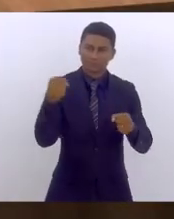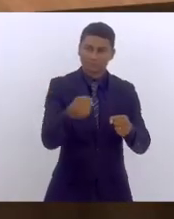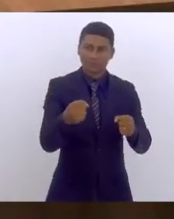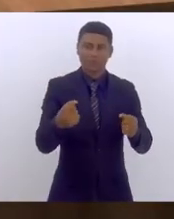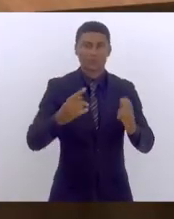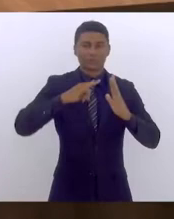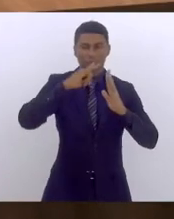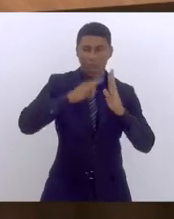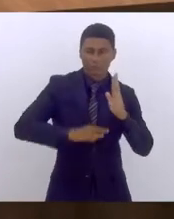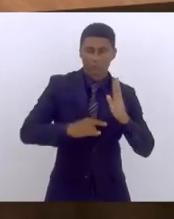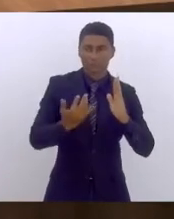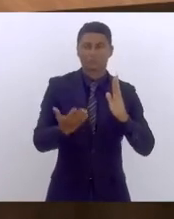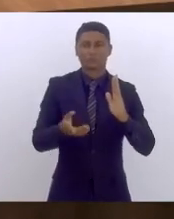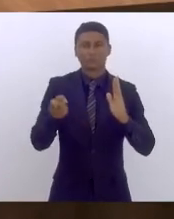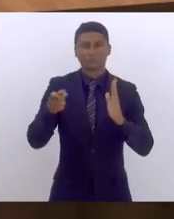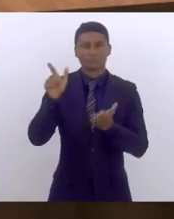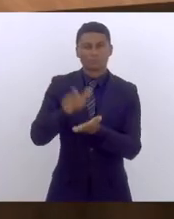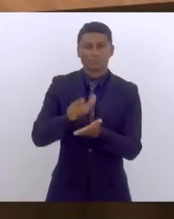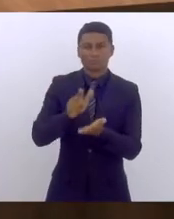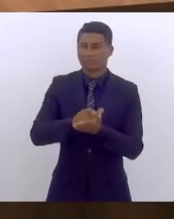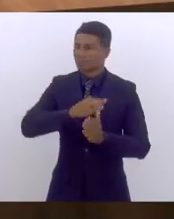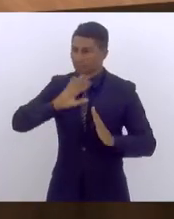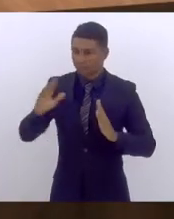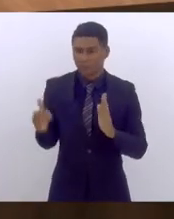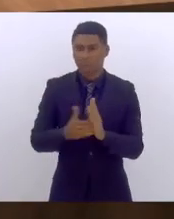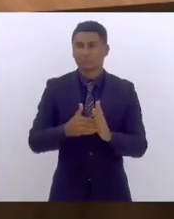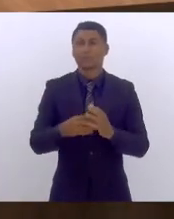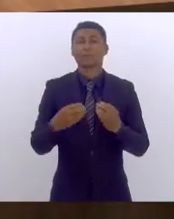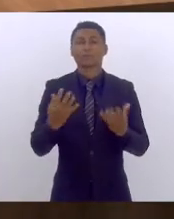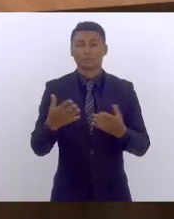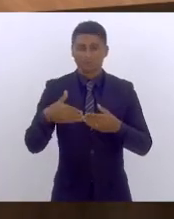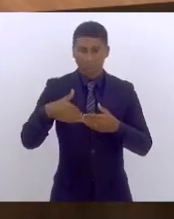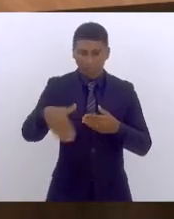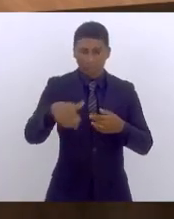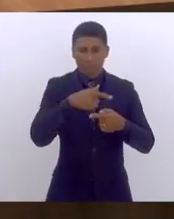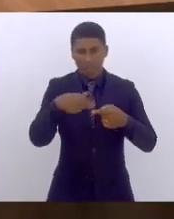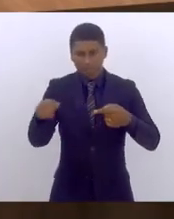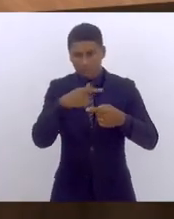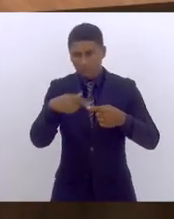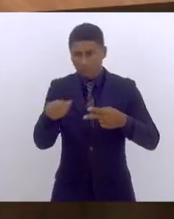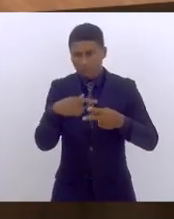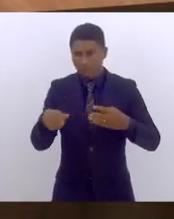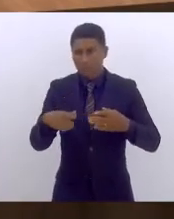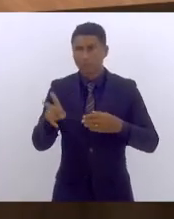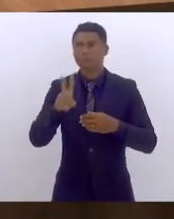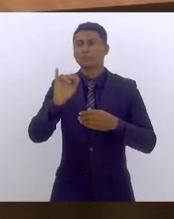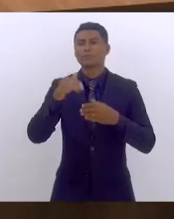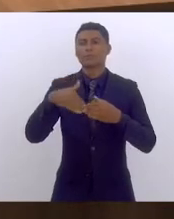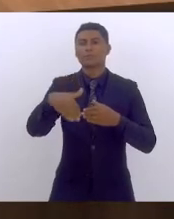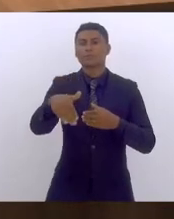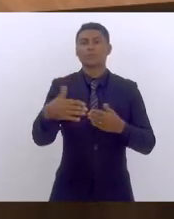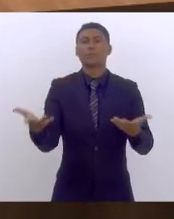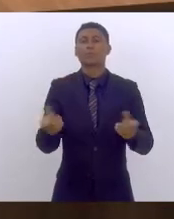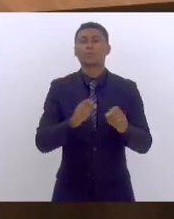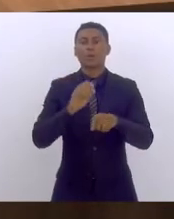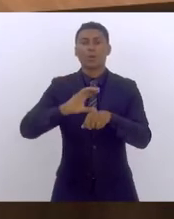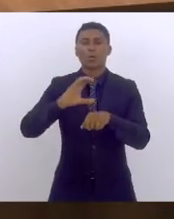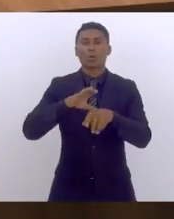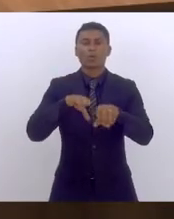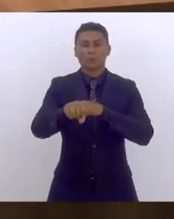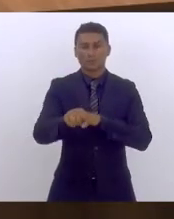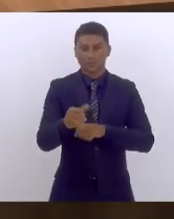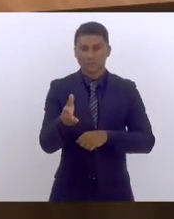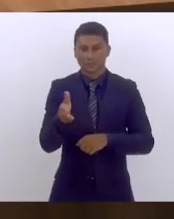sua documentação, na sua papelada, para, nas próximas semanas, iniciarem o processo de formação. Então,